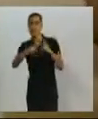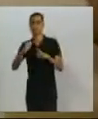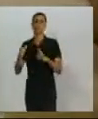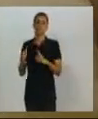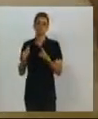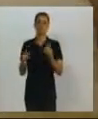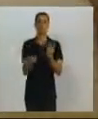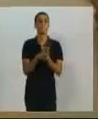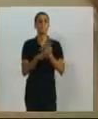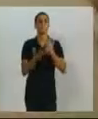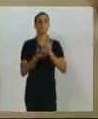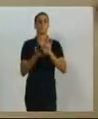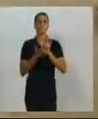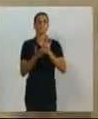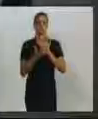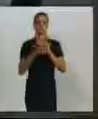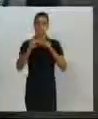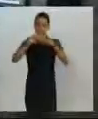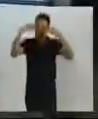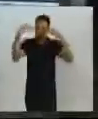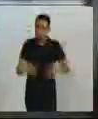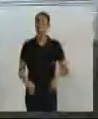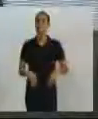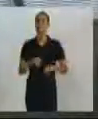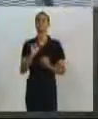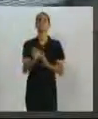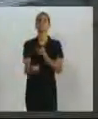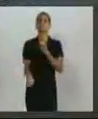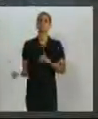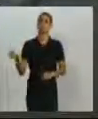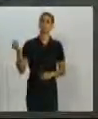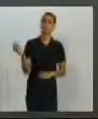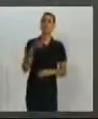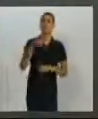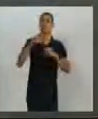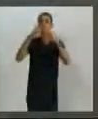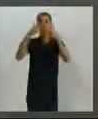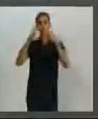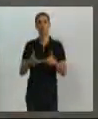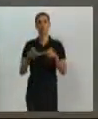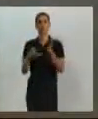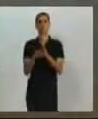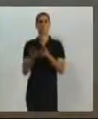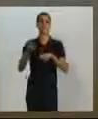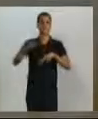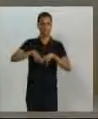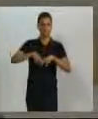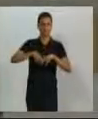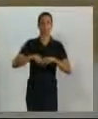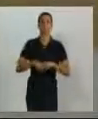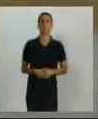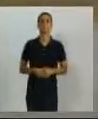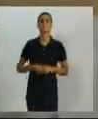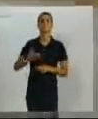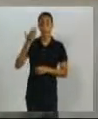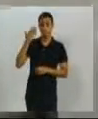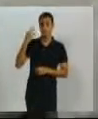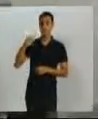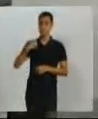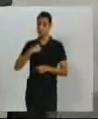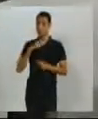da proposta de execução do novo complexo penitenciário, e tivemos naquele momento, eu e o